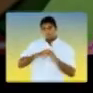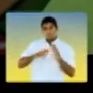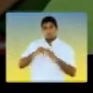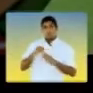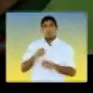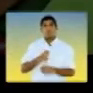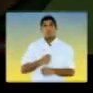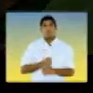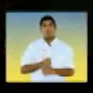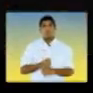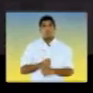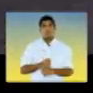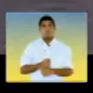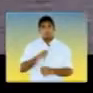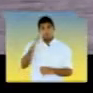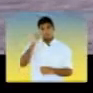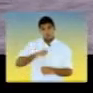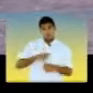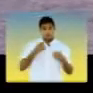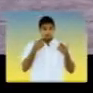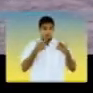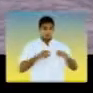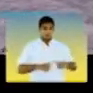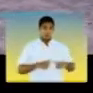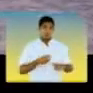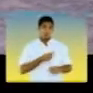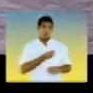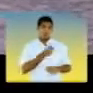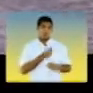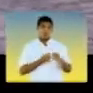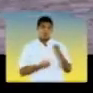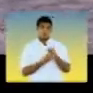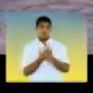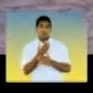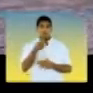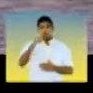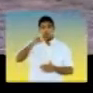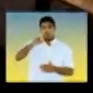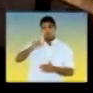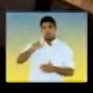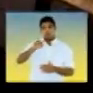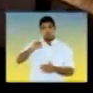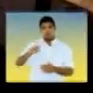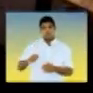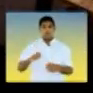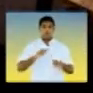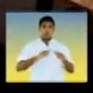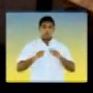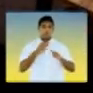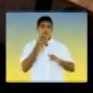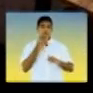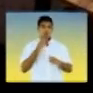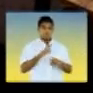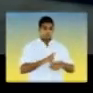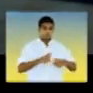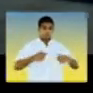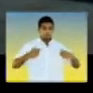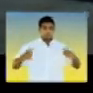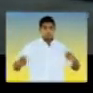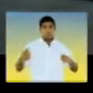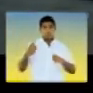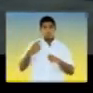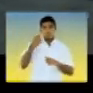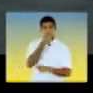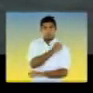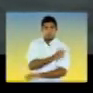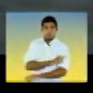vida e muita saúde a ele. Isso é o Espaço Vida, criado por Elias Lira. Um serviço que Elias Lira vai melhorar e ampliar, porque,